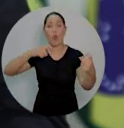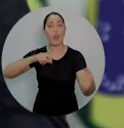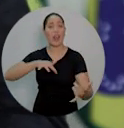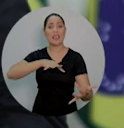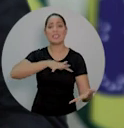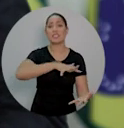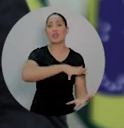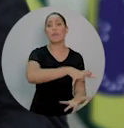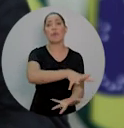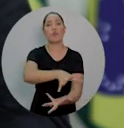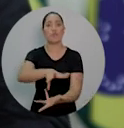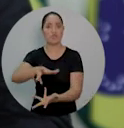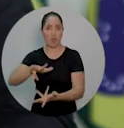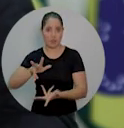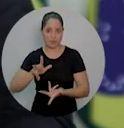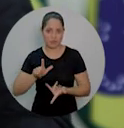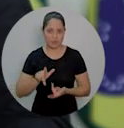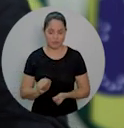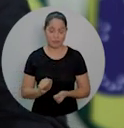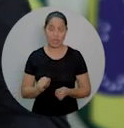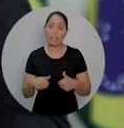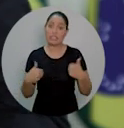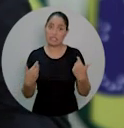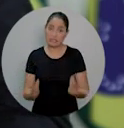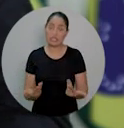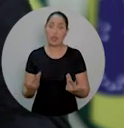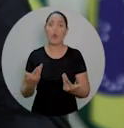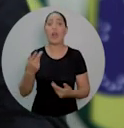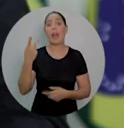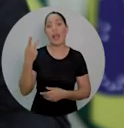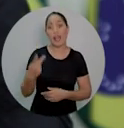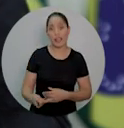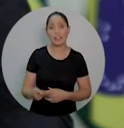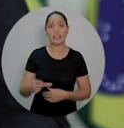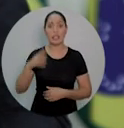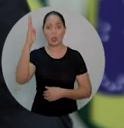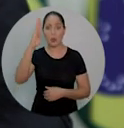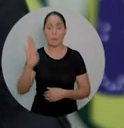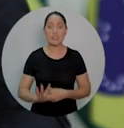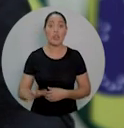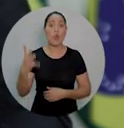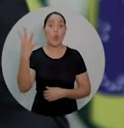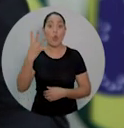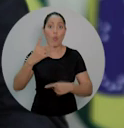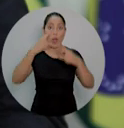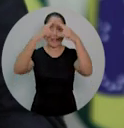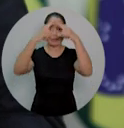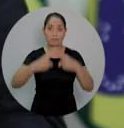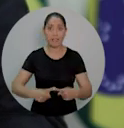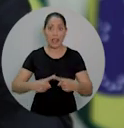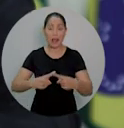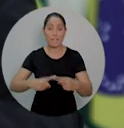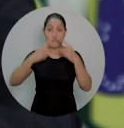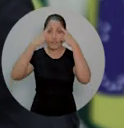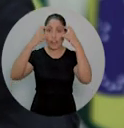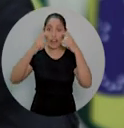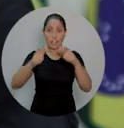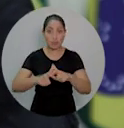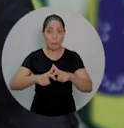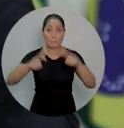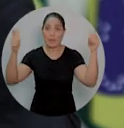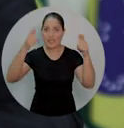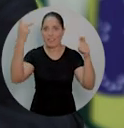mundo e, de acordo com a Organização Mundial de Saúde, o trânsito brasileiro é o quarto mais violento do nosso continente. O